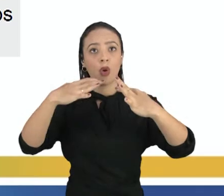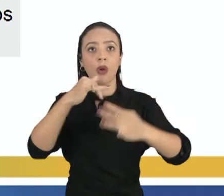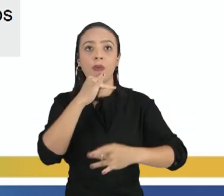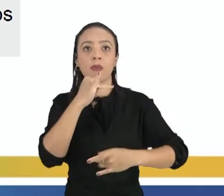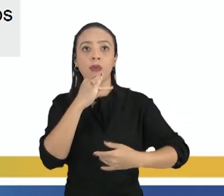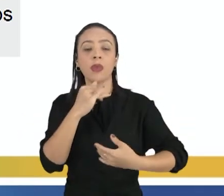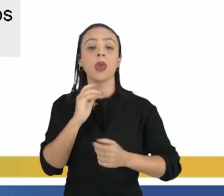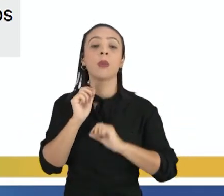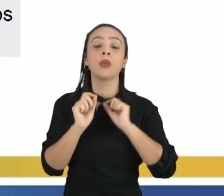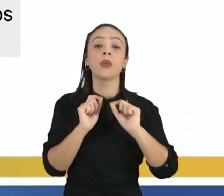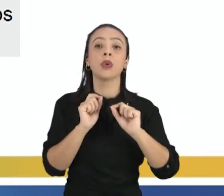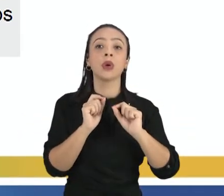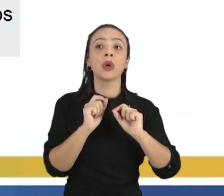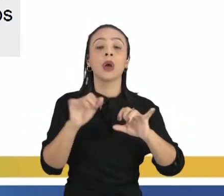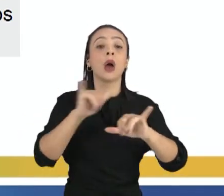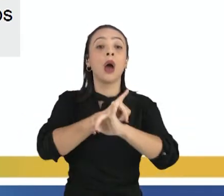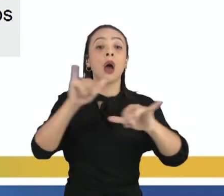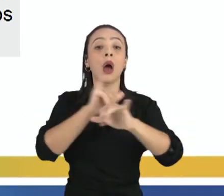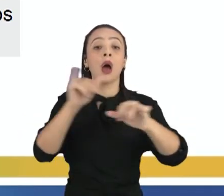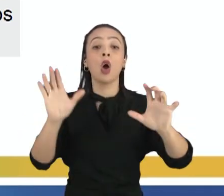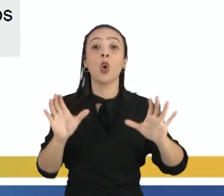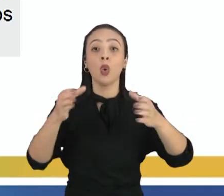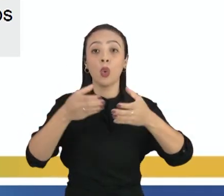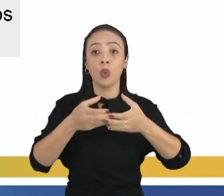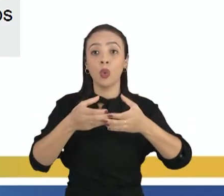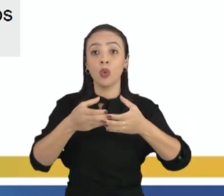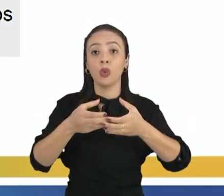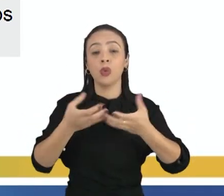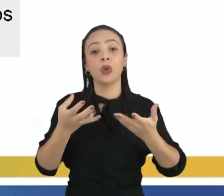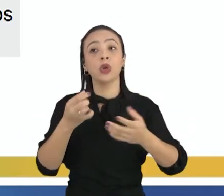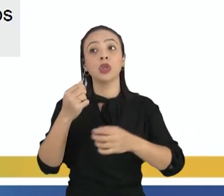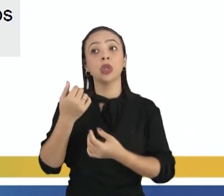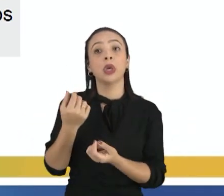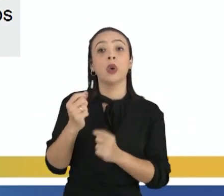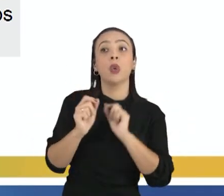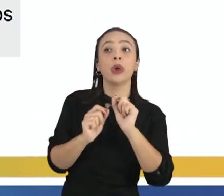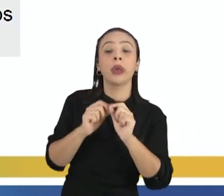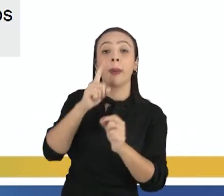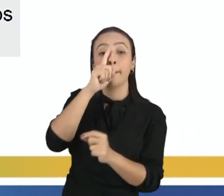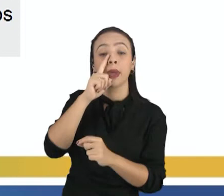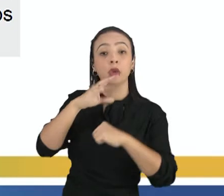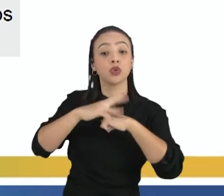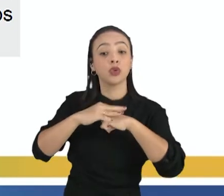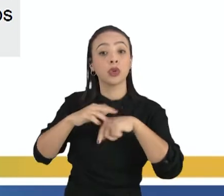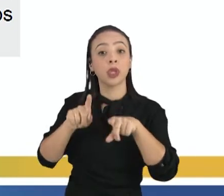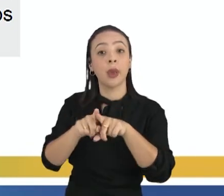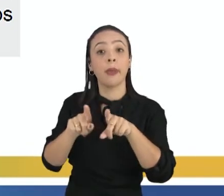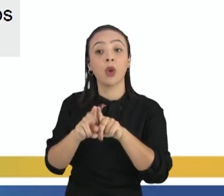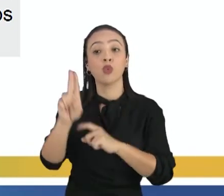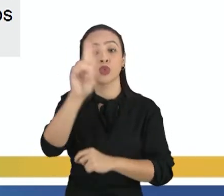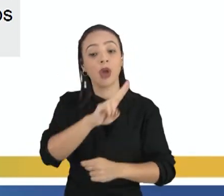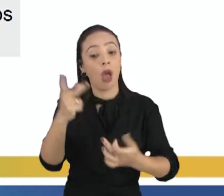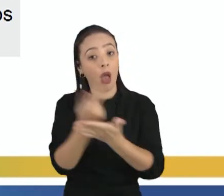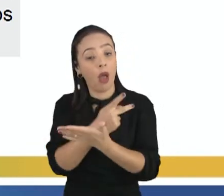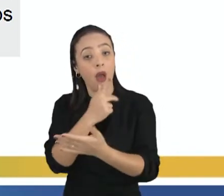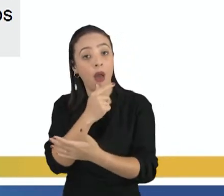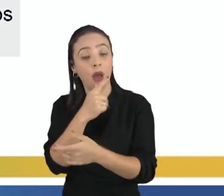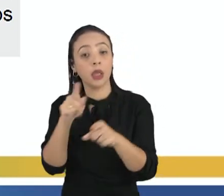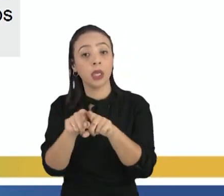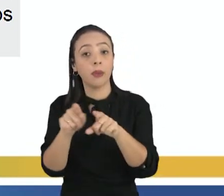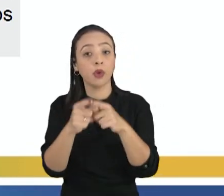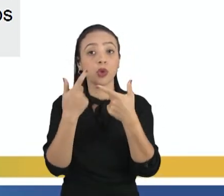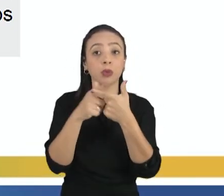é o caso das famosas campanhas comunitárias relacionadas a riscos de doenças, ao desperdício de água, aos